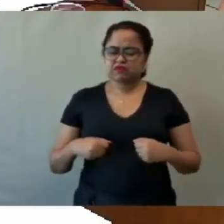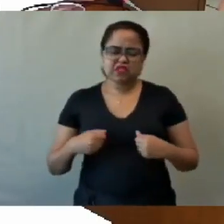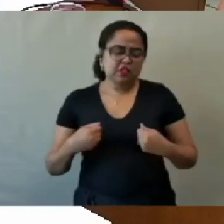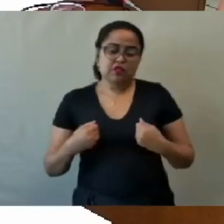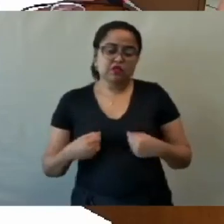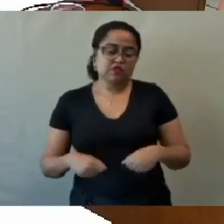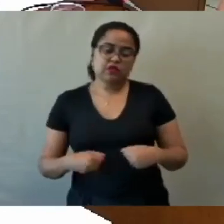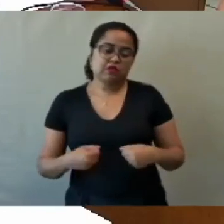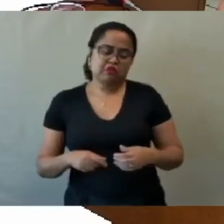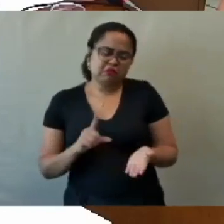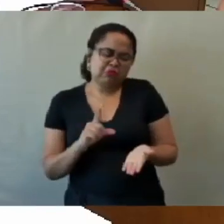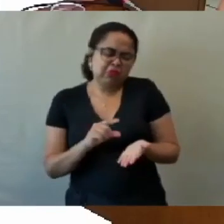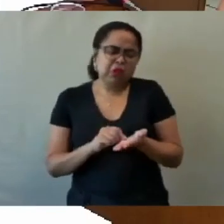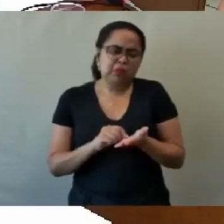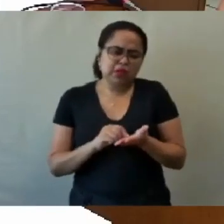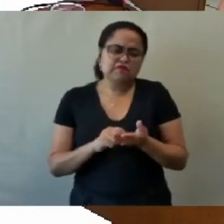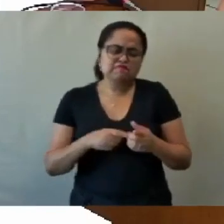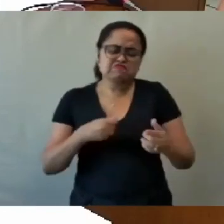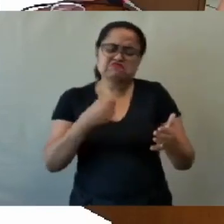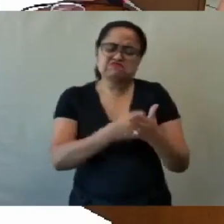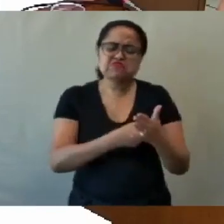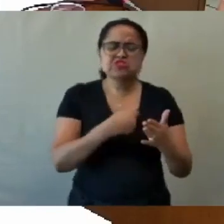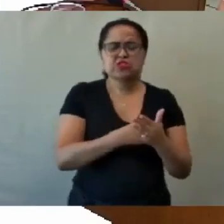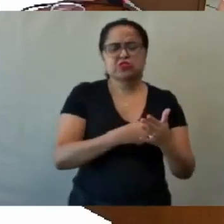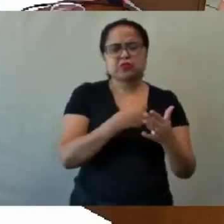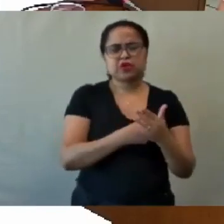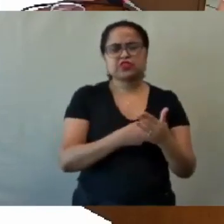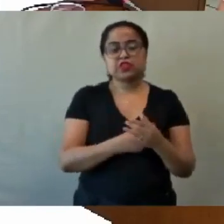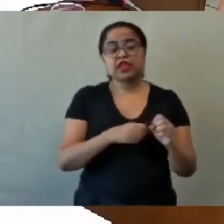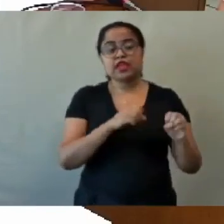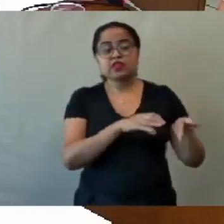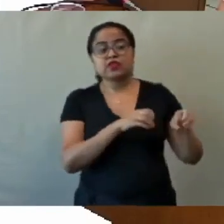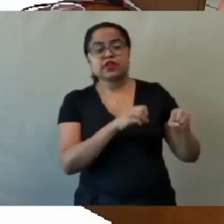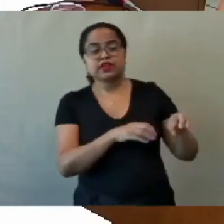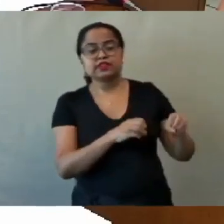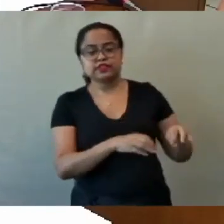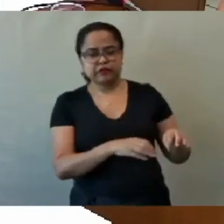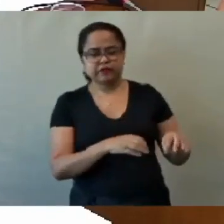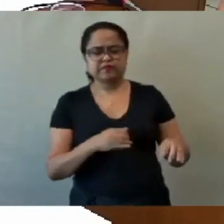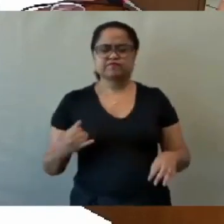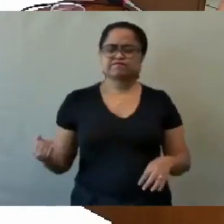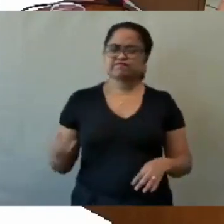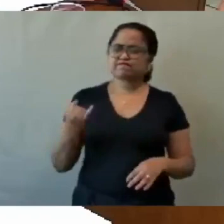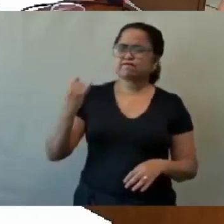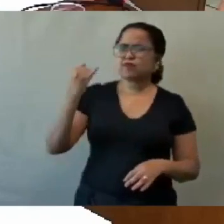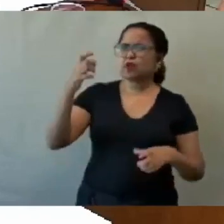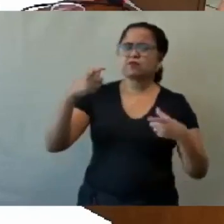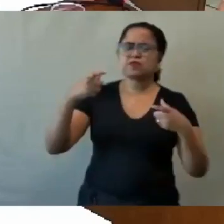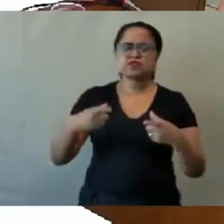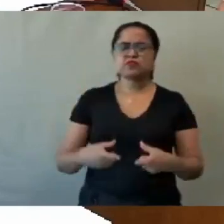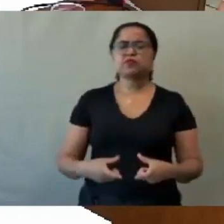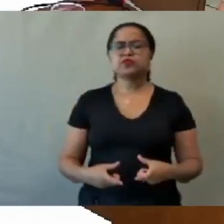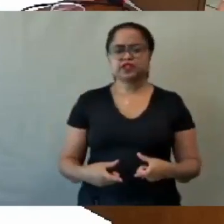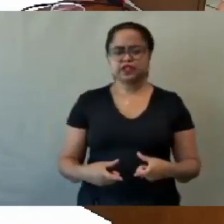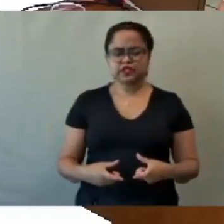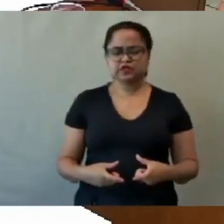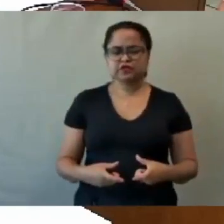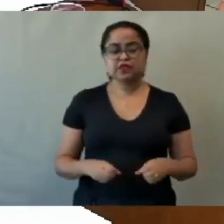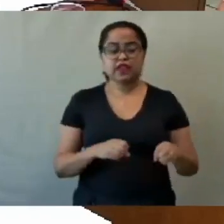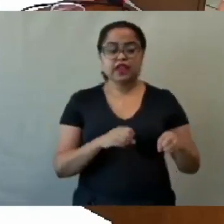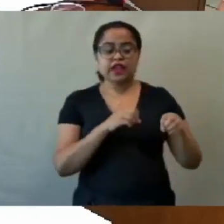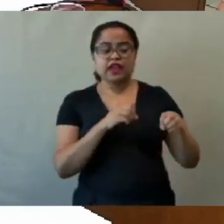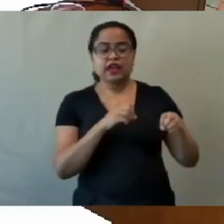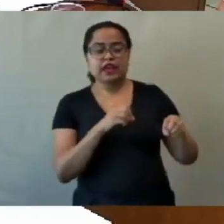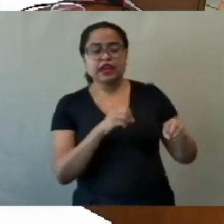ela precisa ser combatida. E a educação é o lugar mais importante para a gente reeducar as pessoas e educar